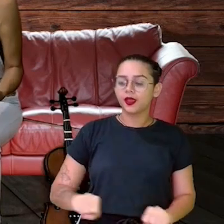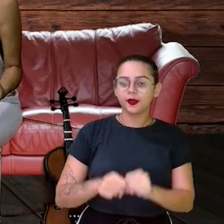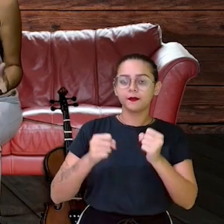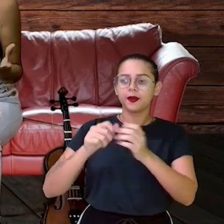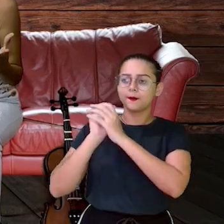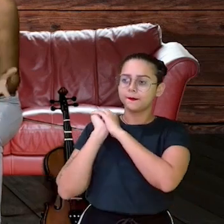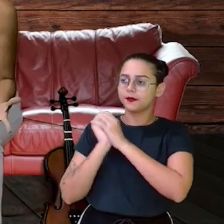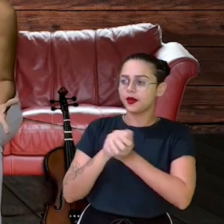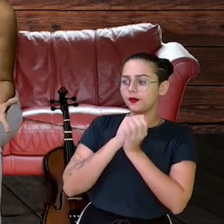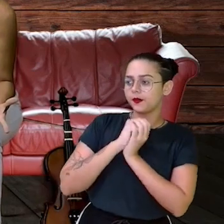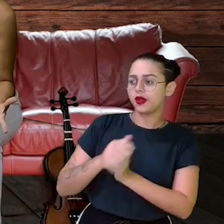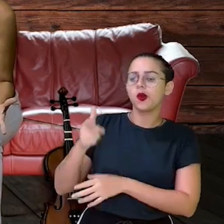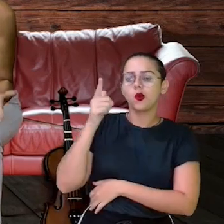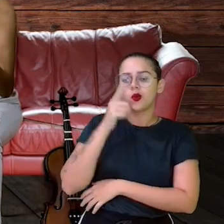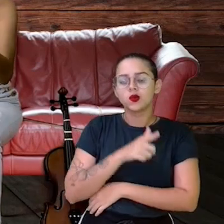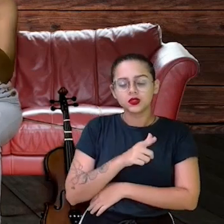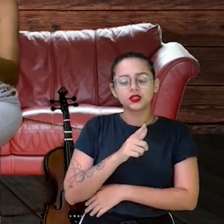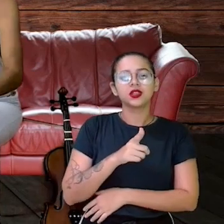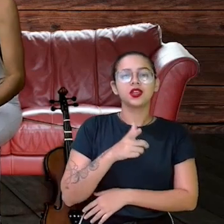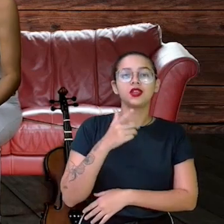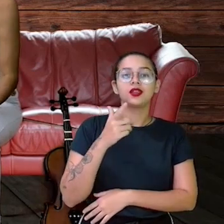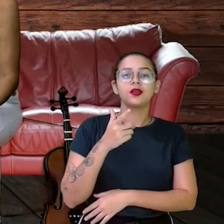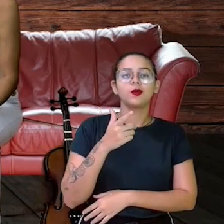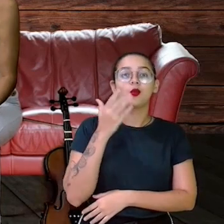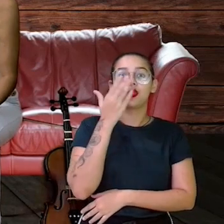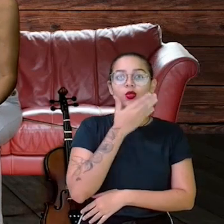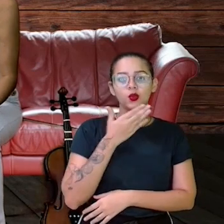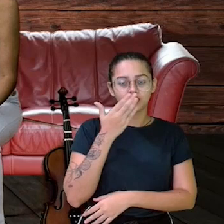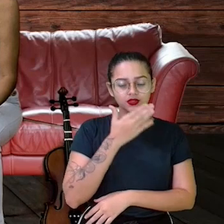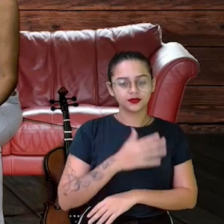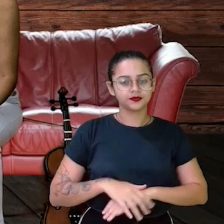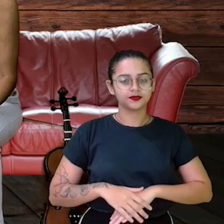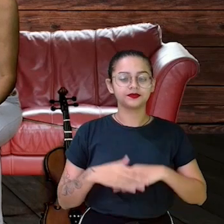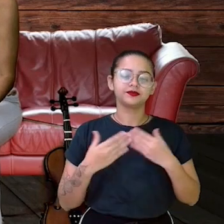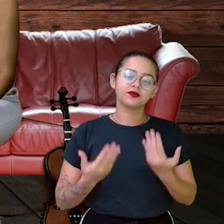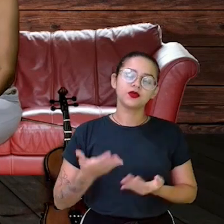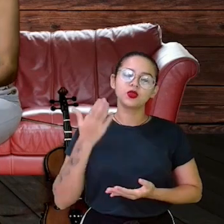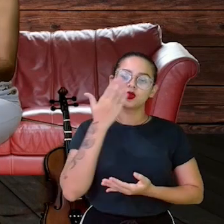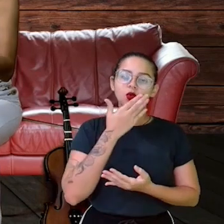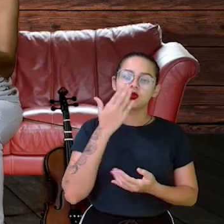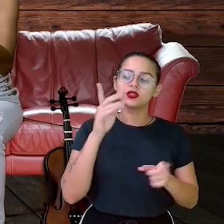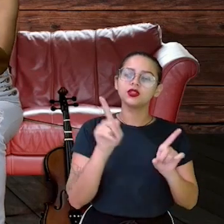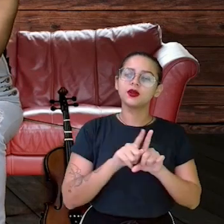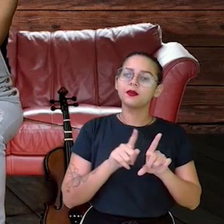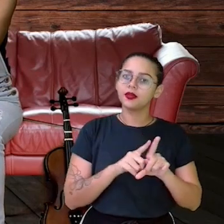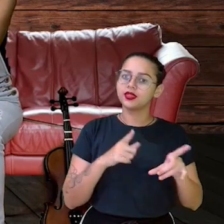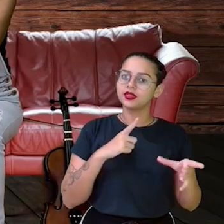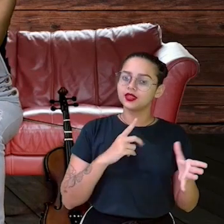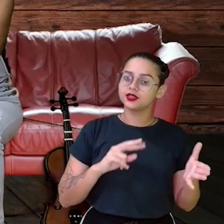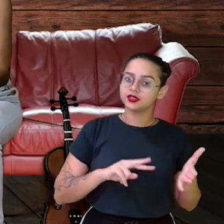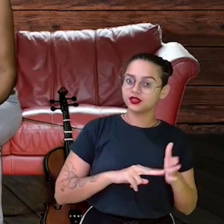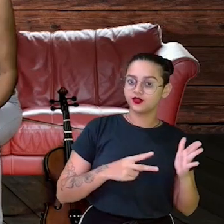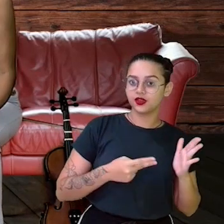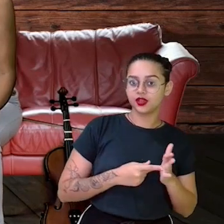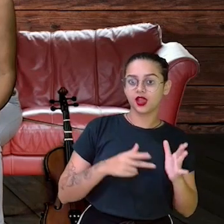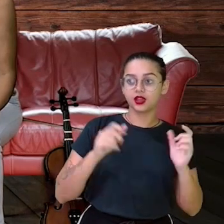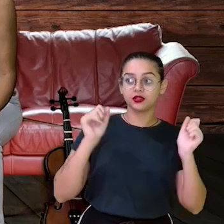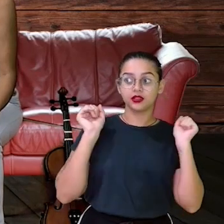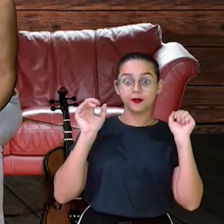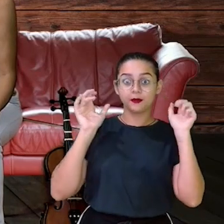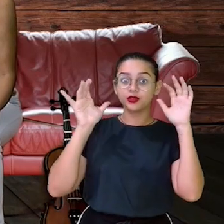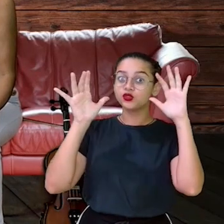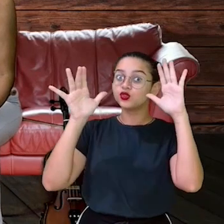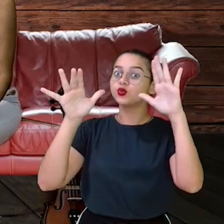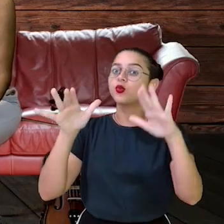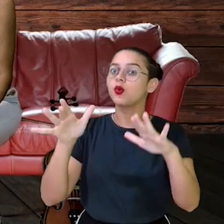e conquistar os doces. Os doces também têm o significado de serem bênçãos. Olha só que